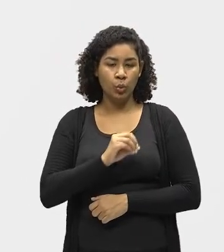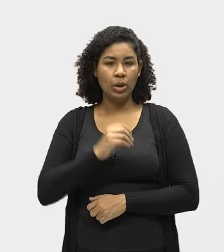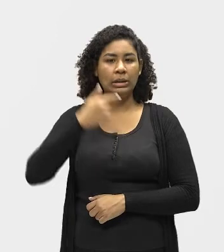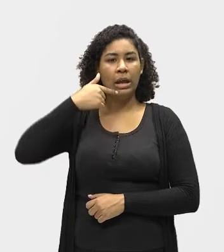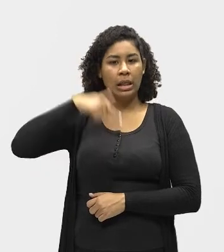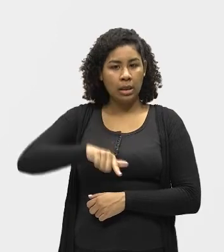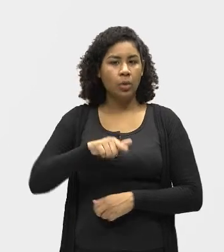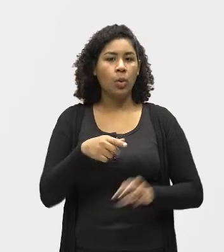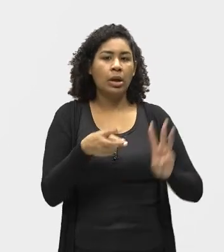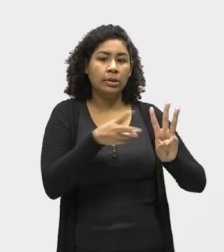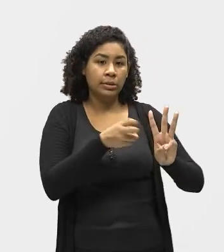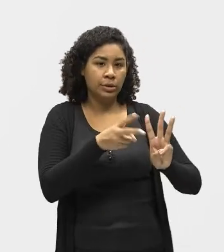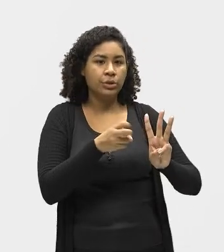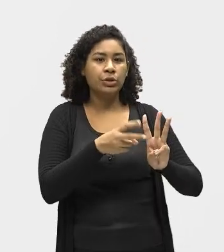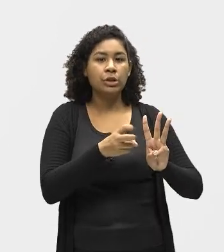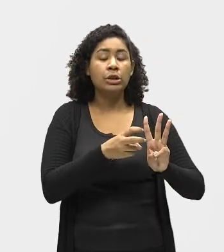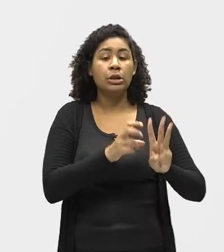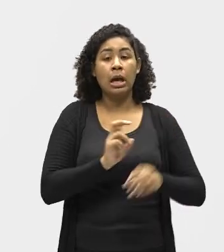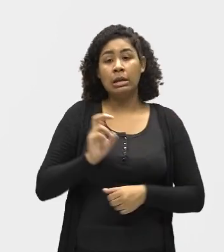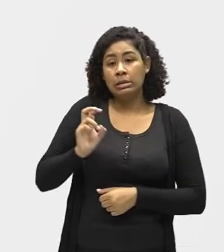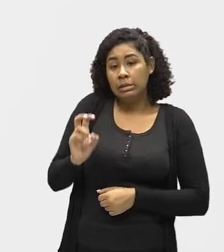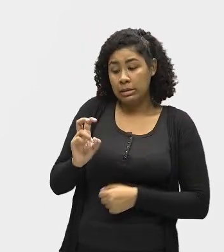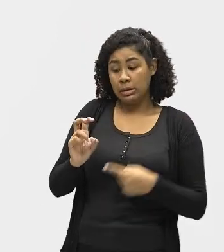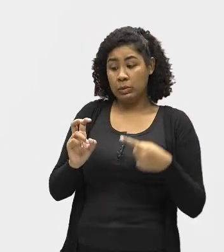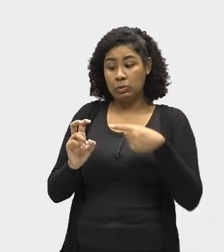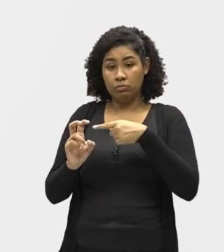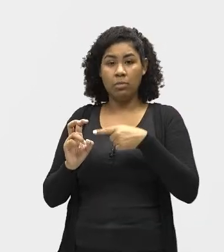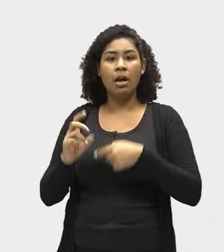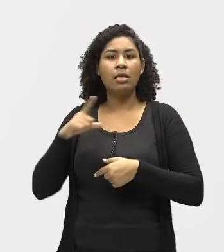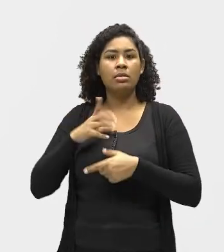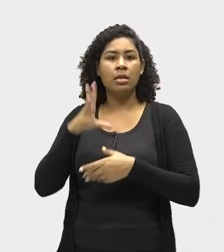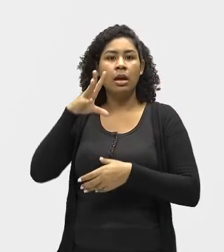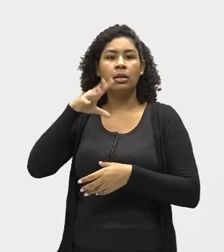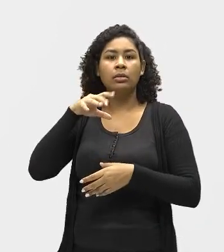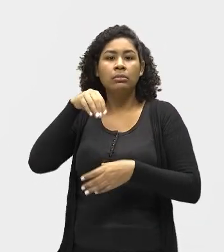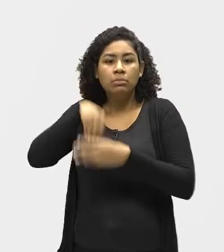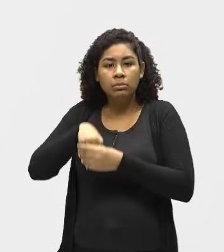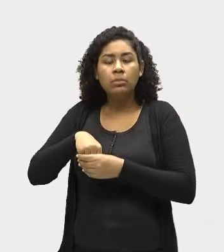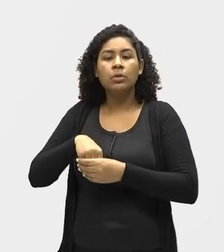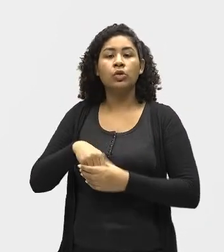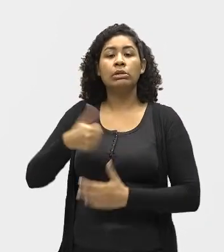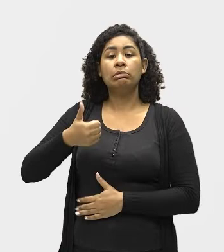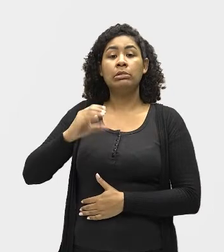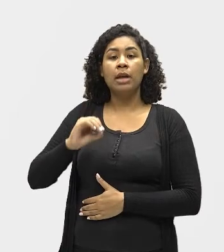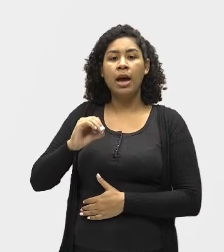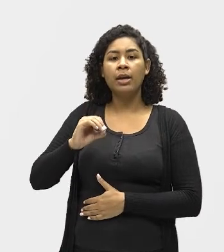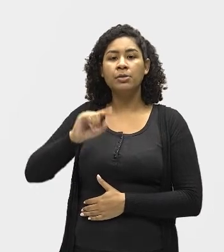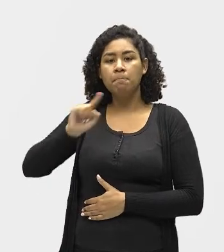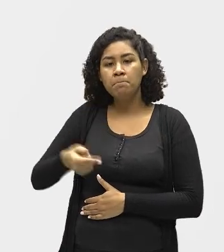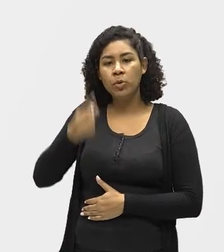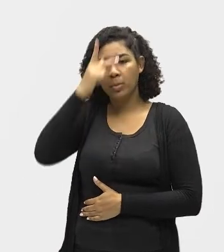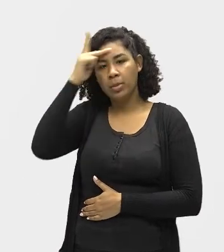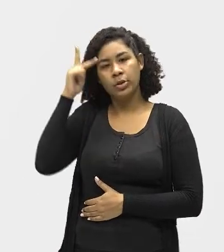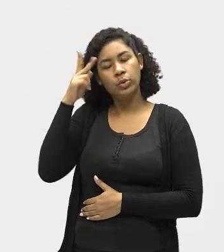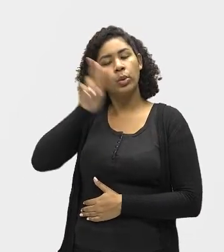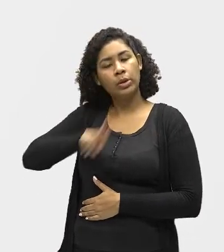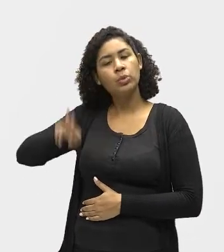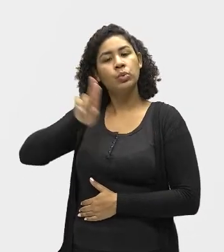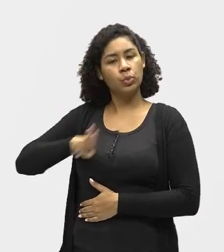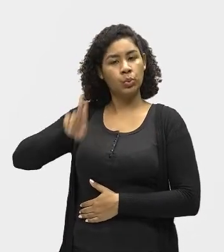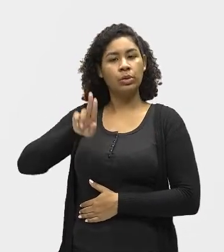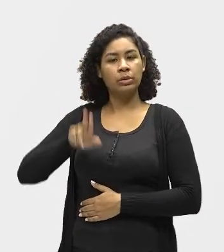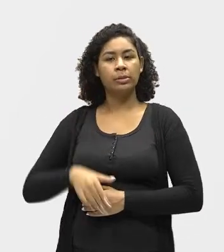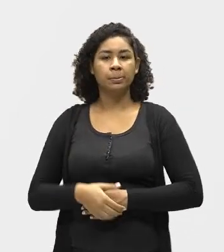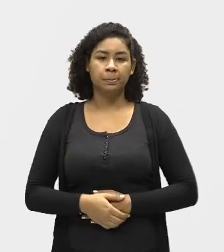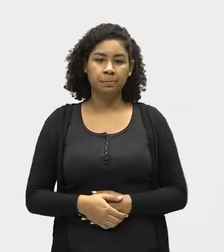indígenas faladas no Brasil têm mais de 10 mil falantes. Segundo os dados do censo de 2010,